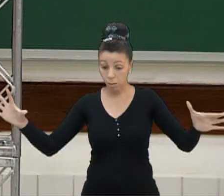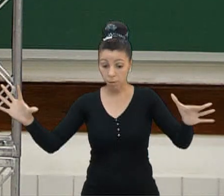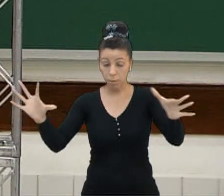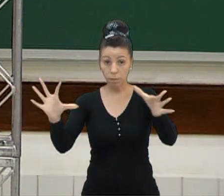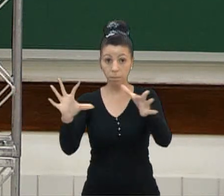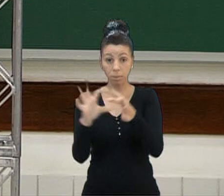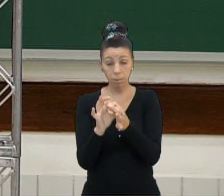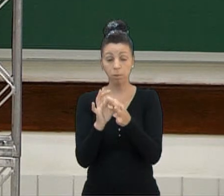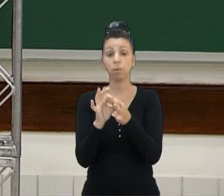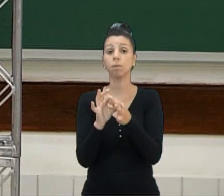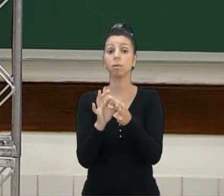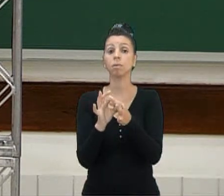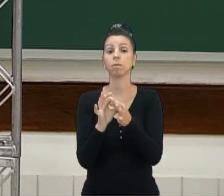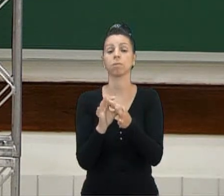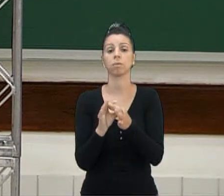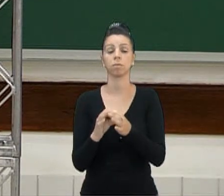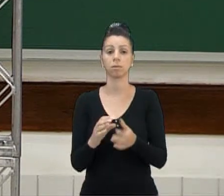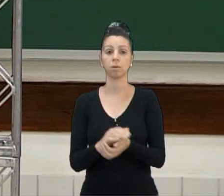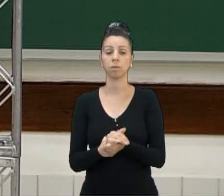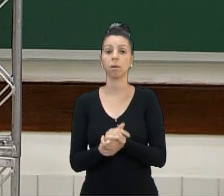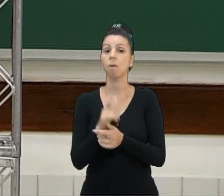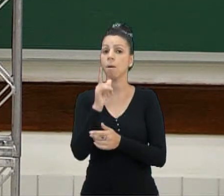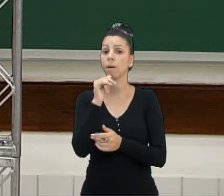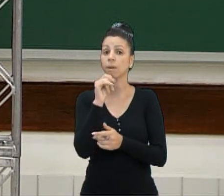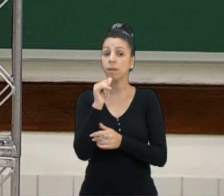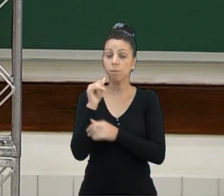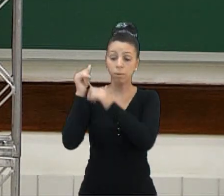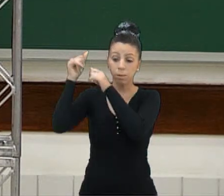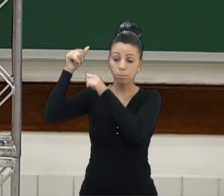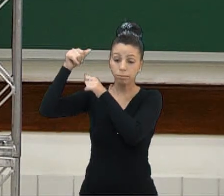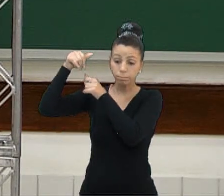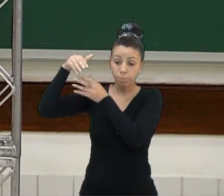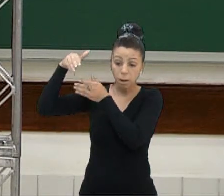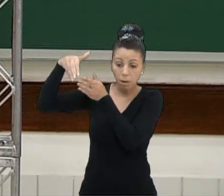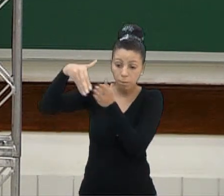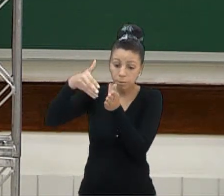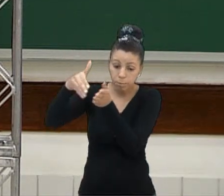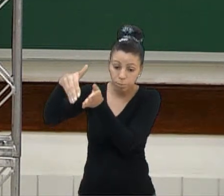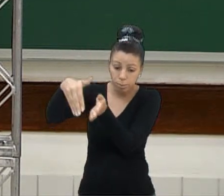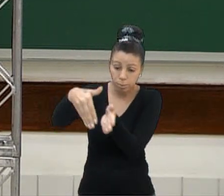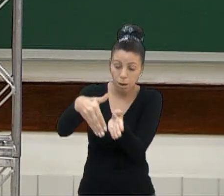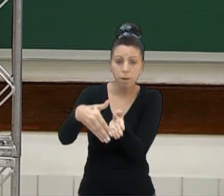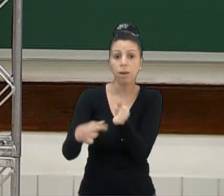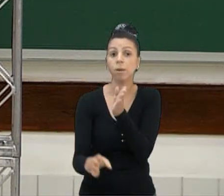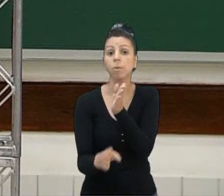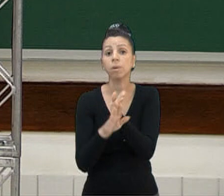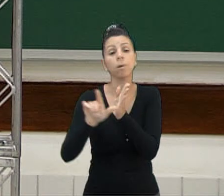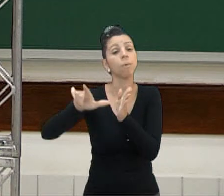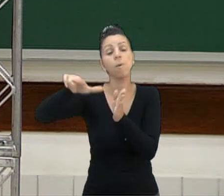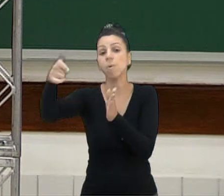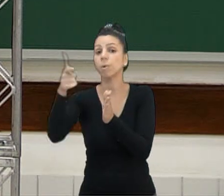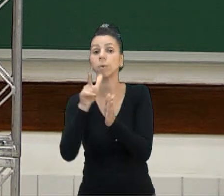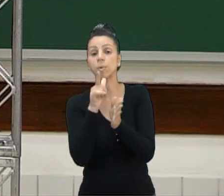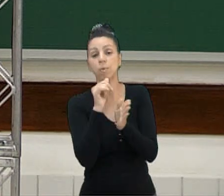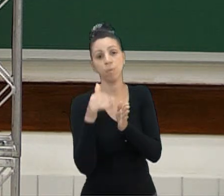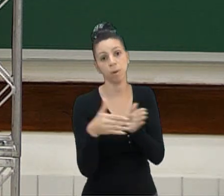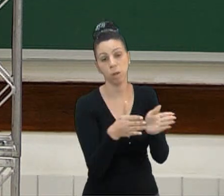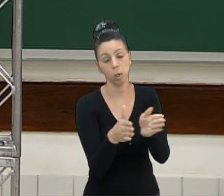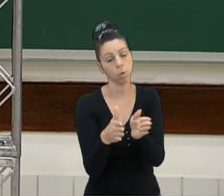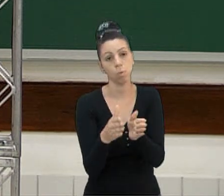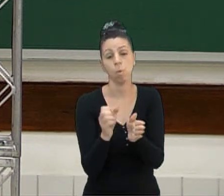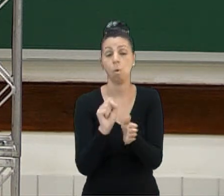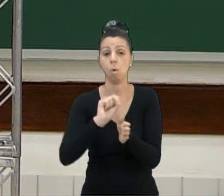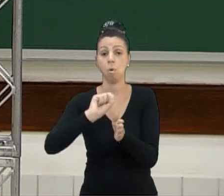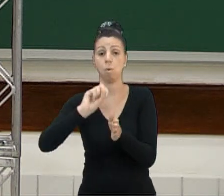vão correr para as áreas mais baixas ou as áreas de planície até encontrar outro rio, ou mar ou oceano. Então, por isso que a